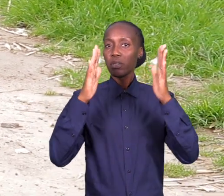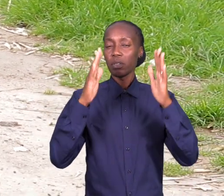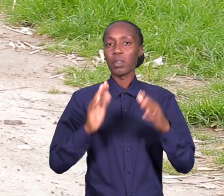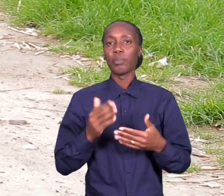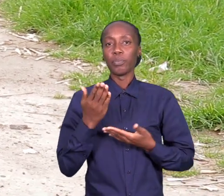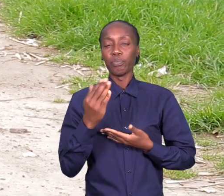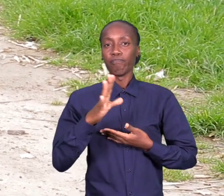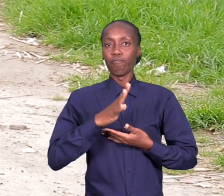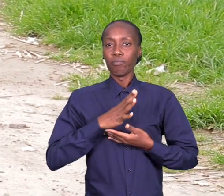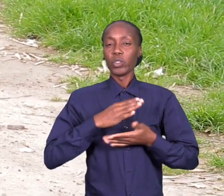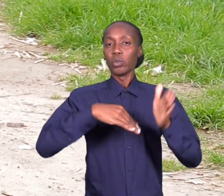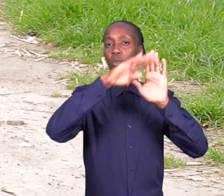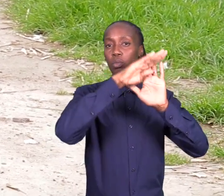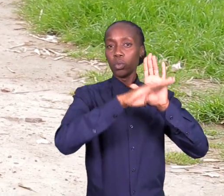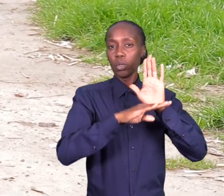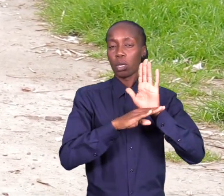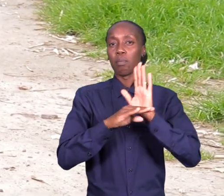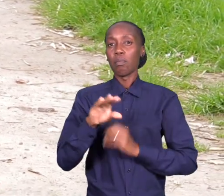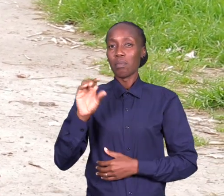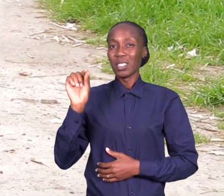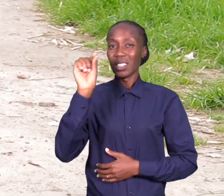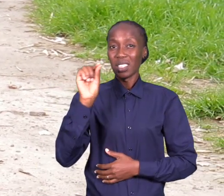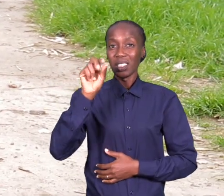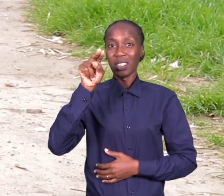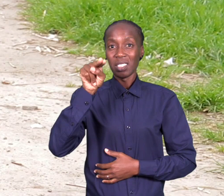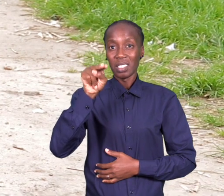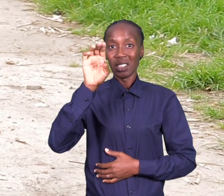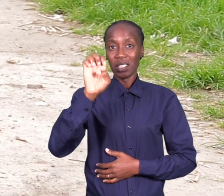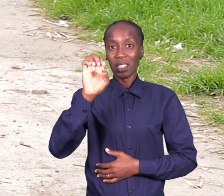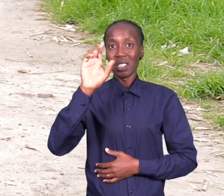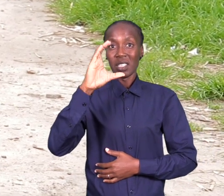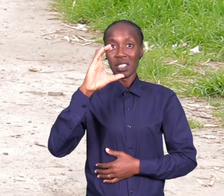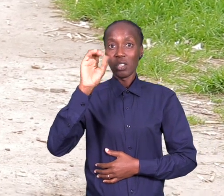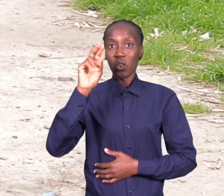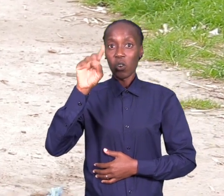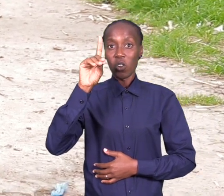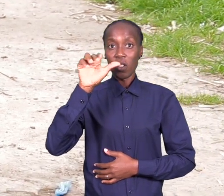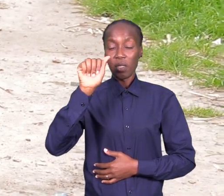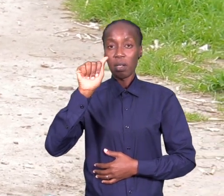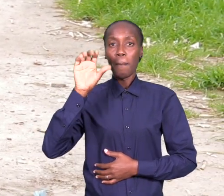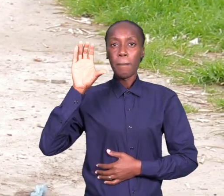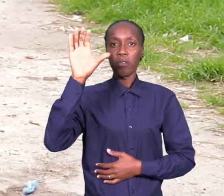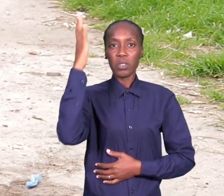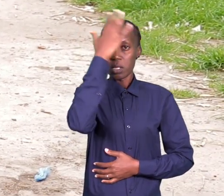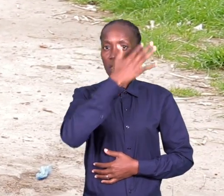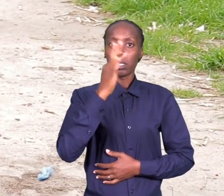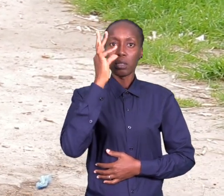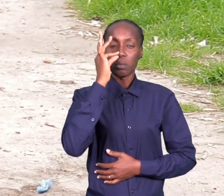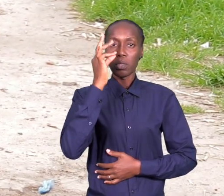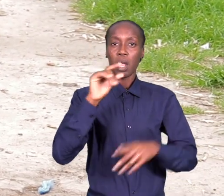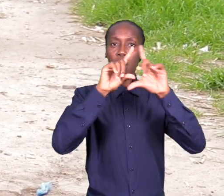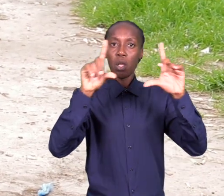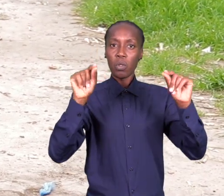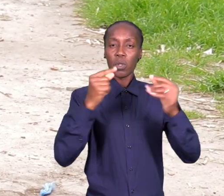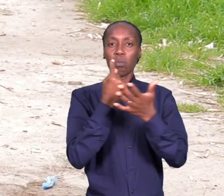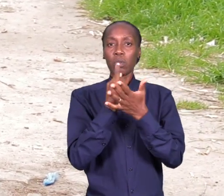Vida. Hoje, transmitimos este programa a partir do distrito de Mekonta, na província de Nampula, onde vamos falar